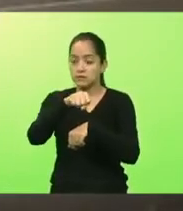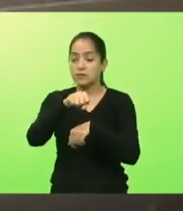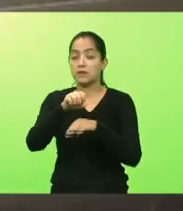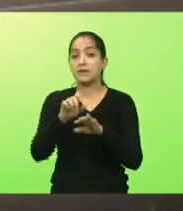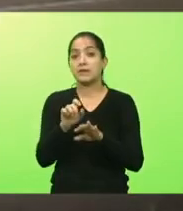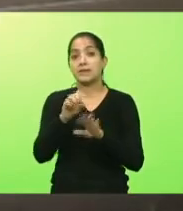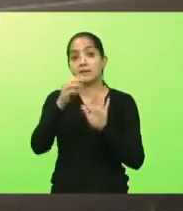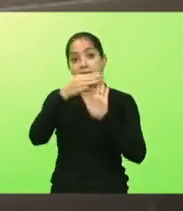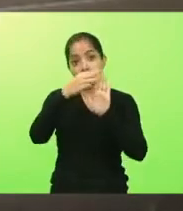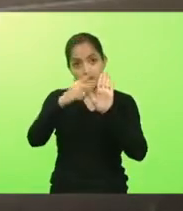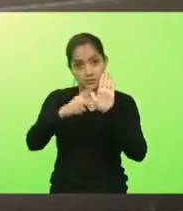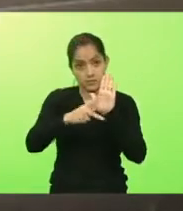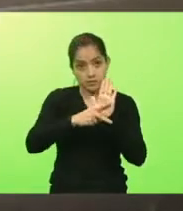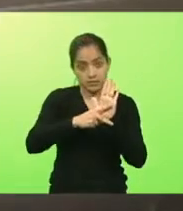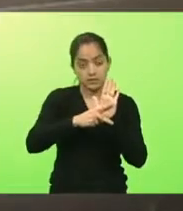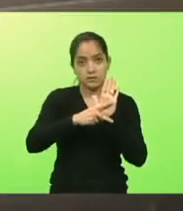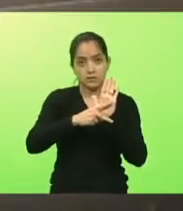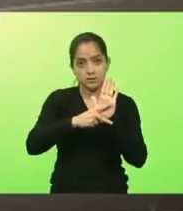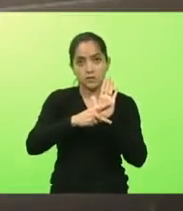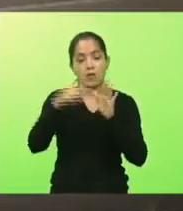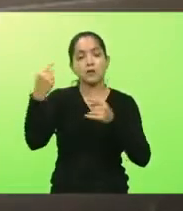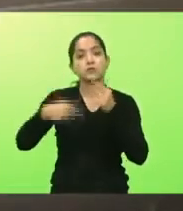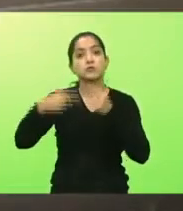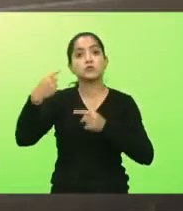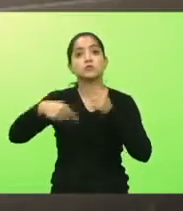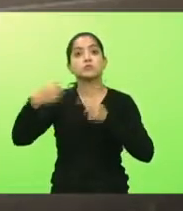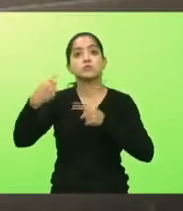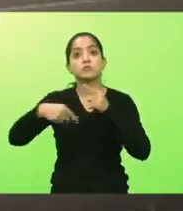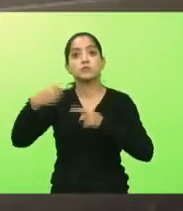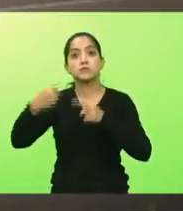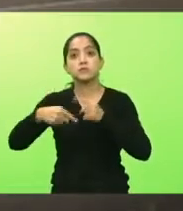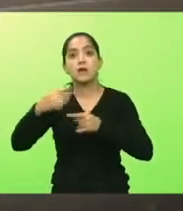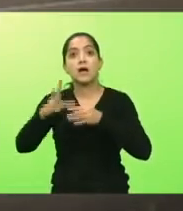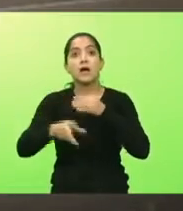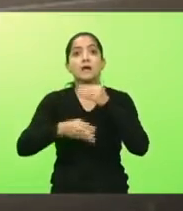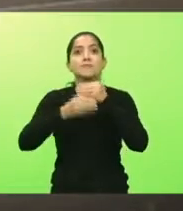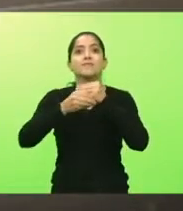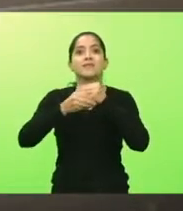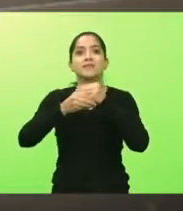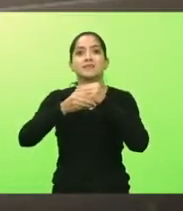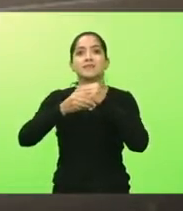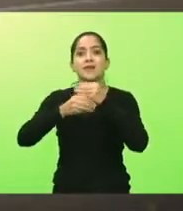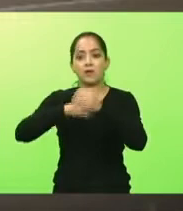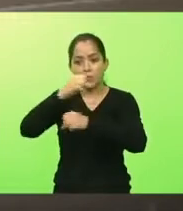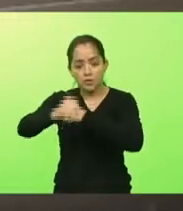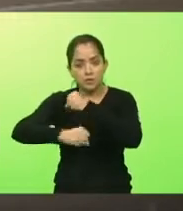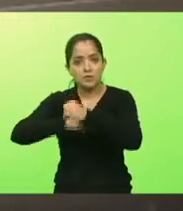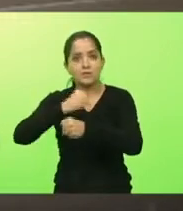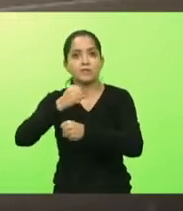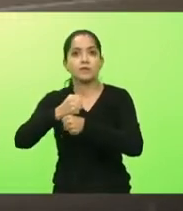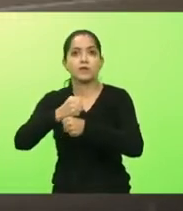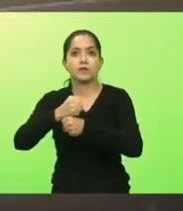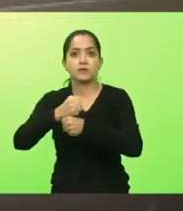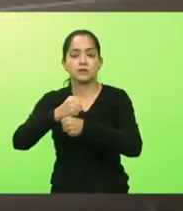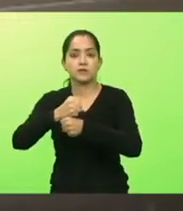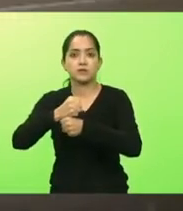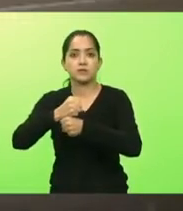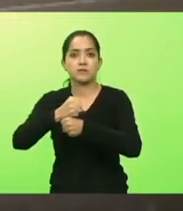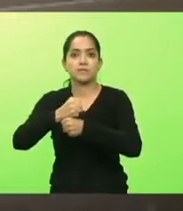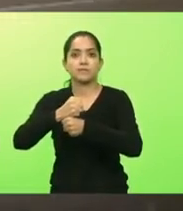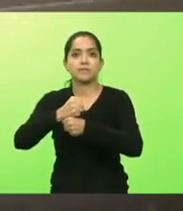também a discussão com relação a emendar o ano que vem, ou seja, já temos